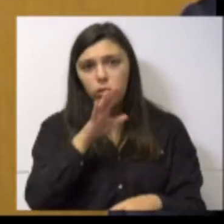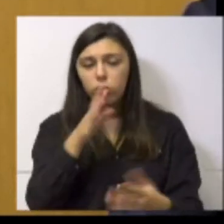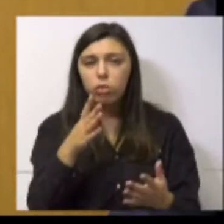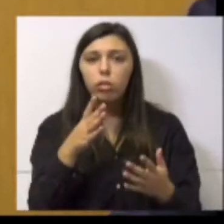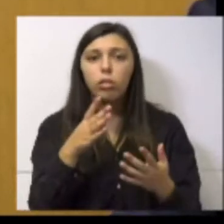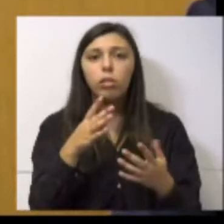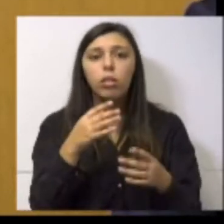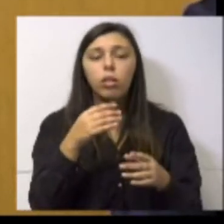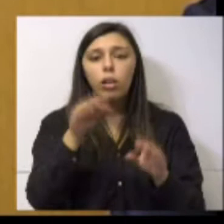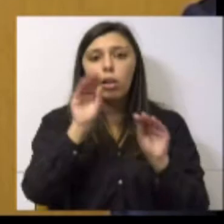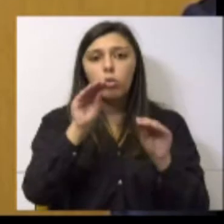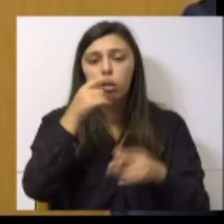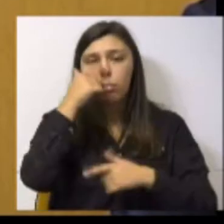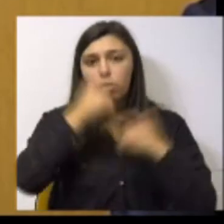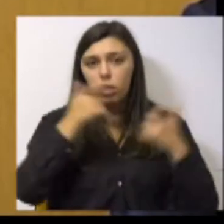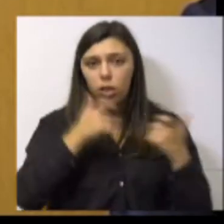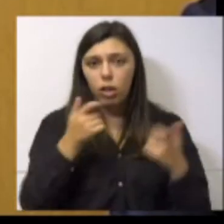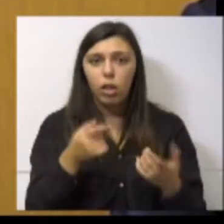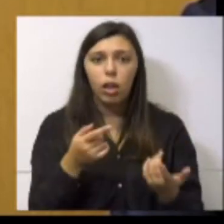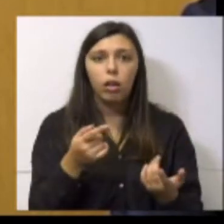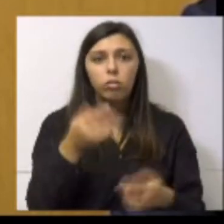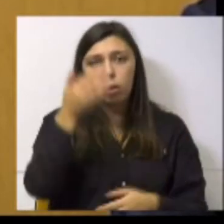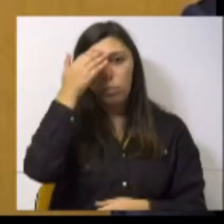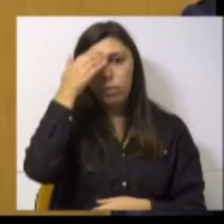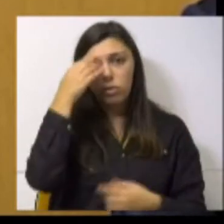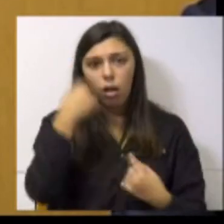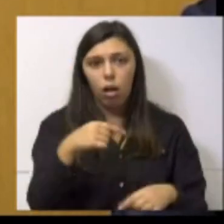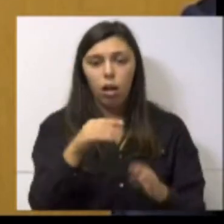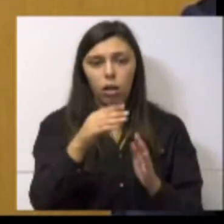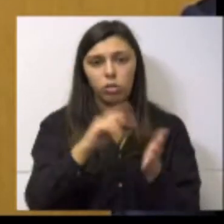para a cidadania, conforme está previsto na estratégia.